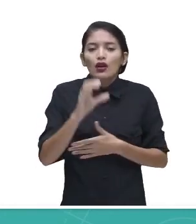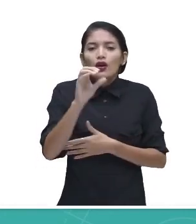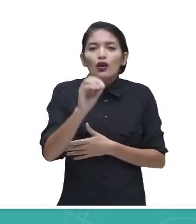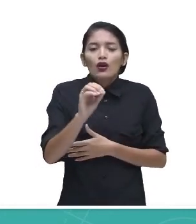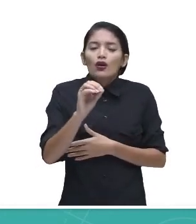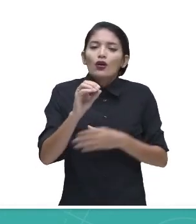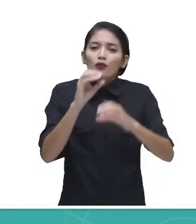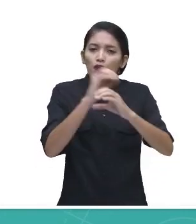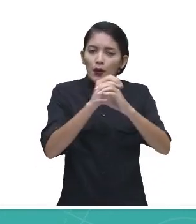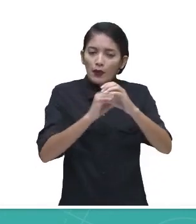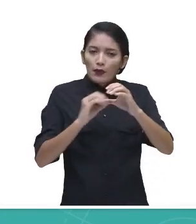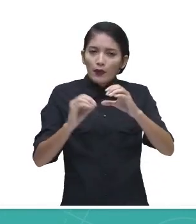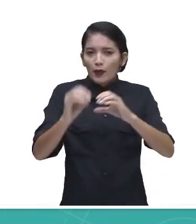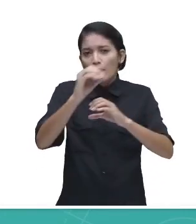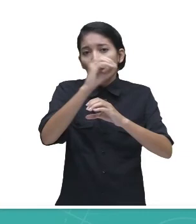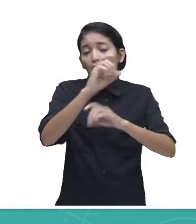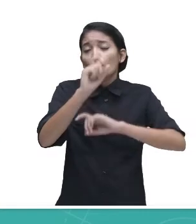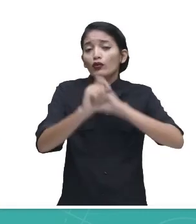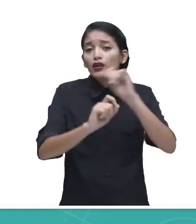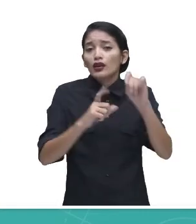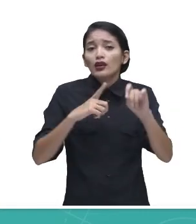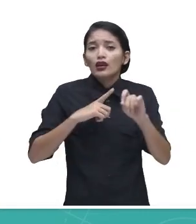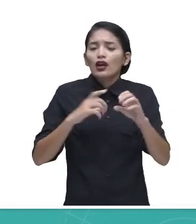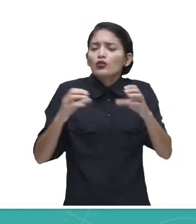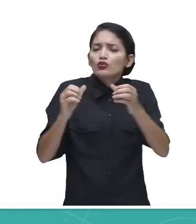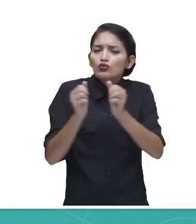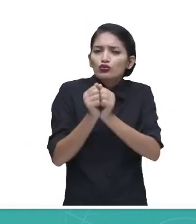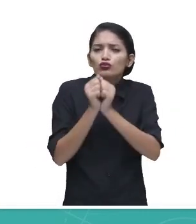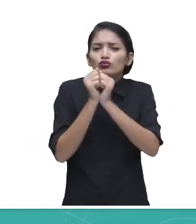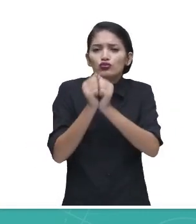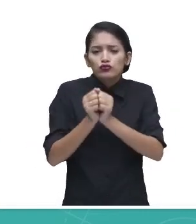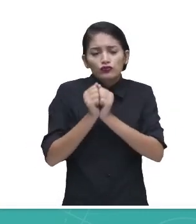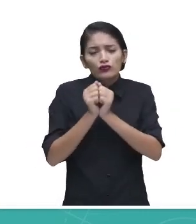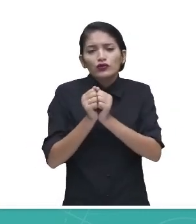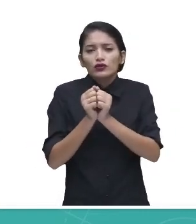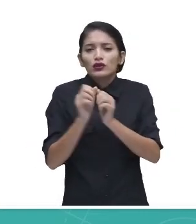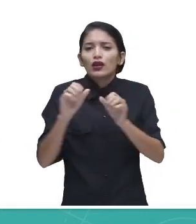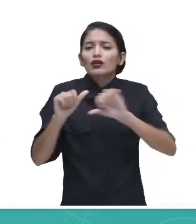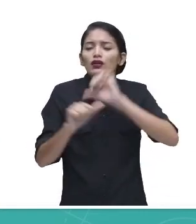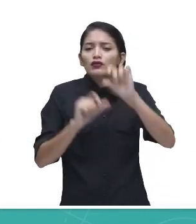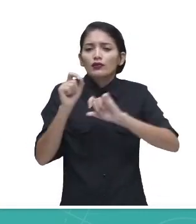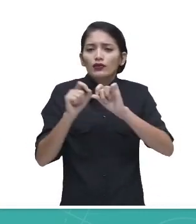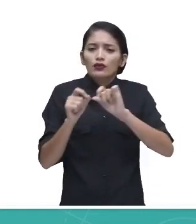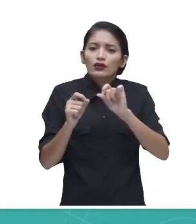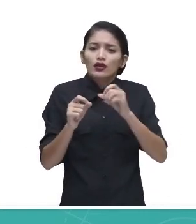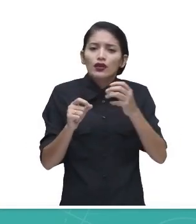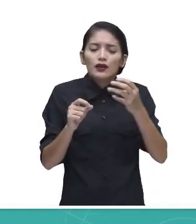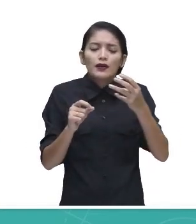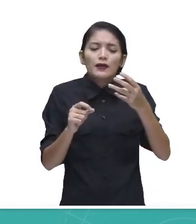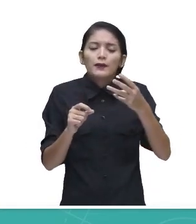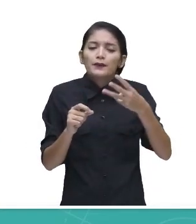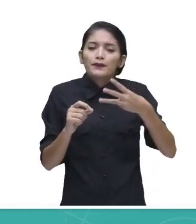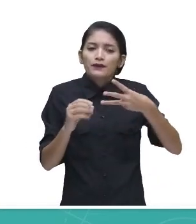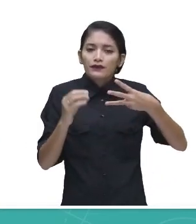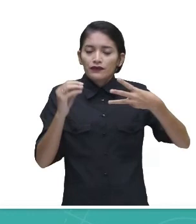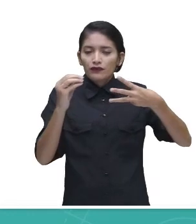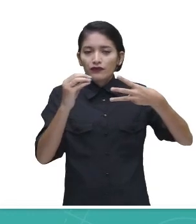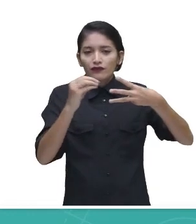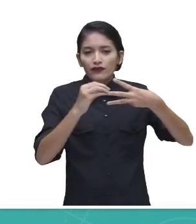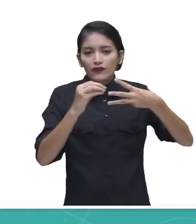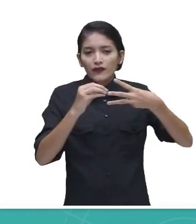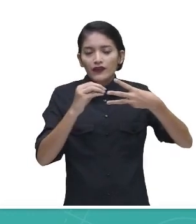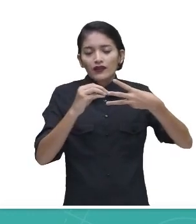organelas. Essas organelas em conjunto, né, formam o quê? Vou trazer para cá para a gente continuar